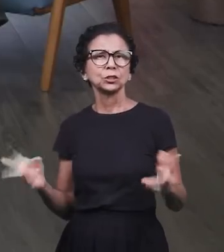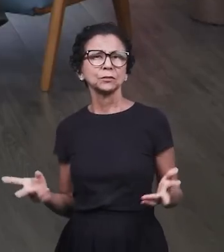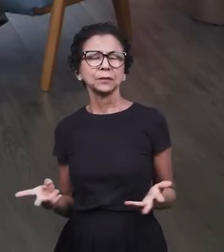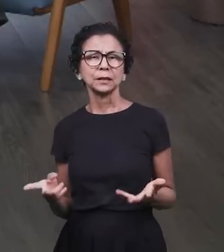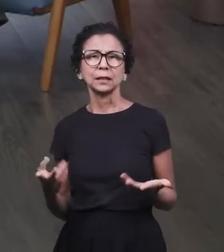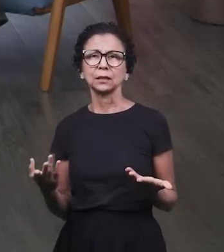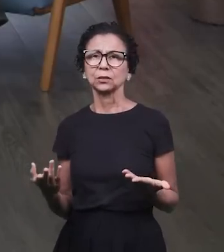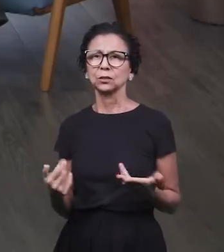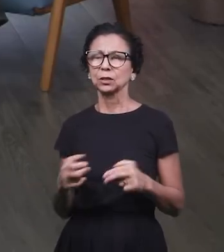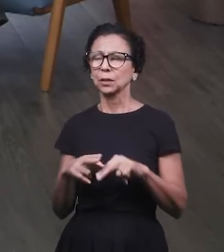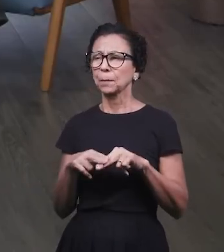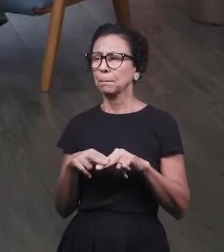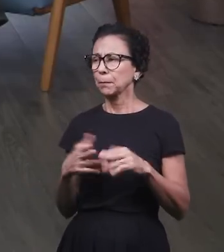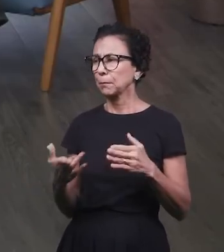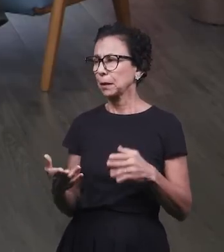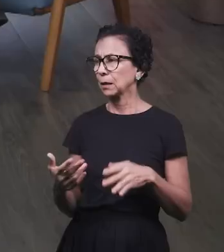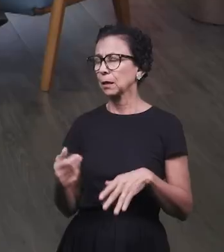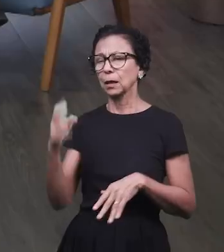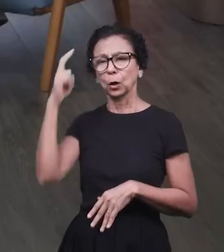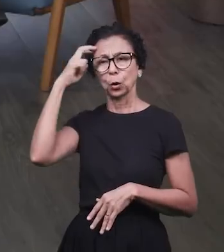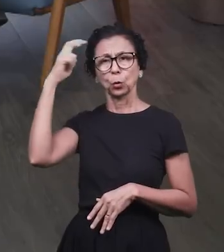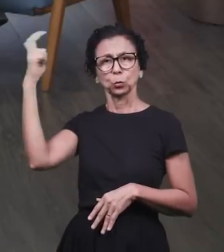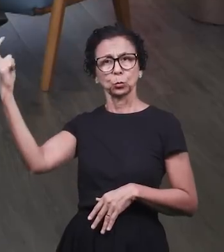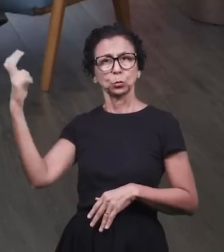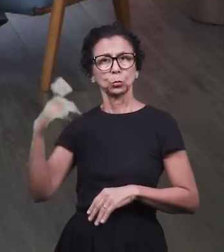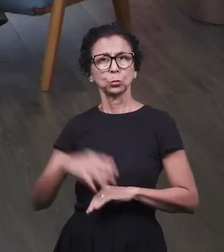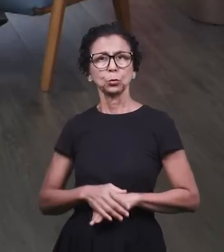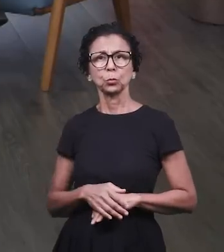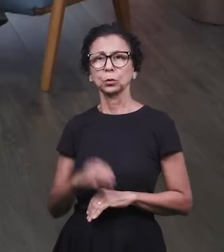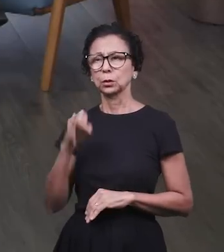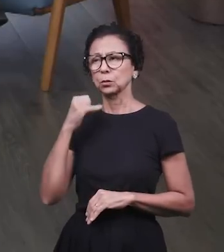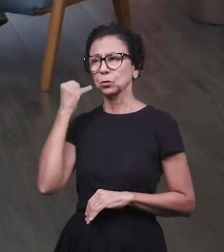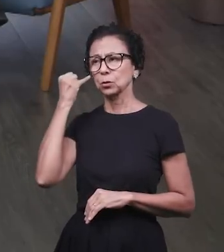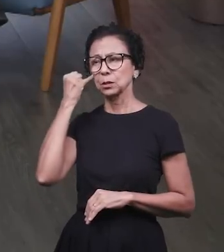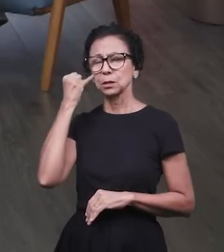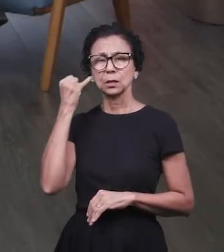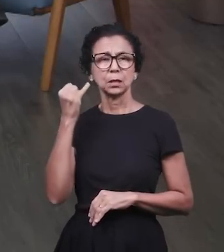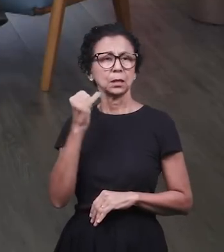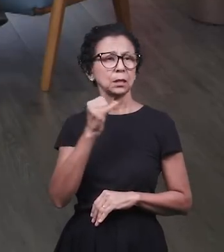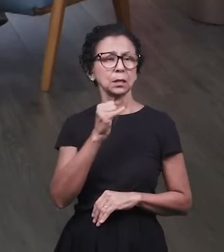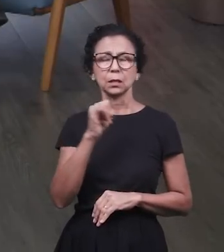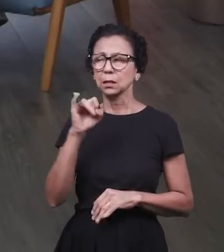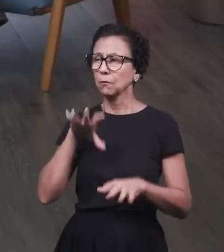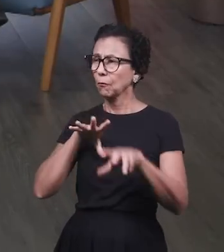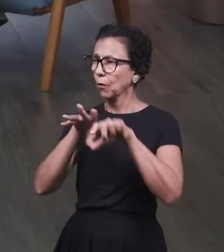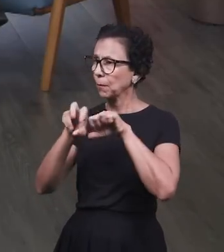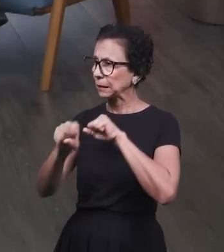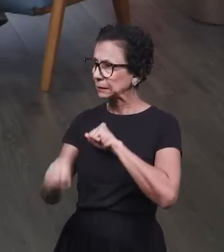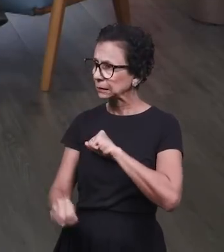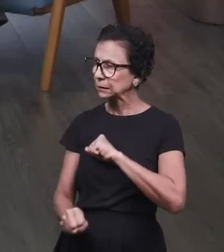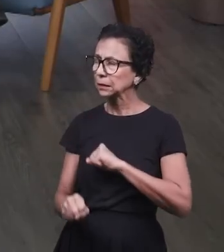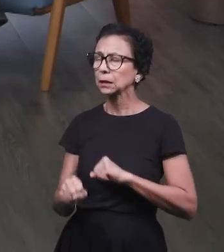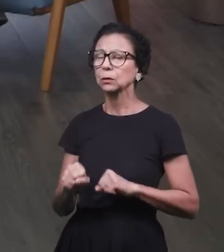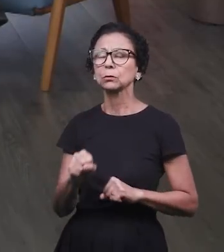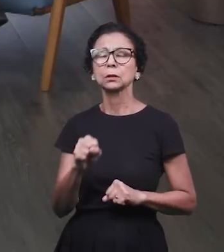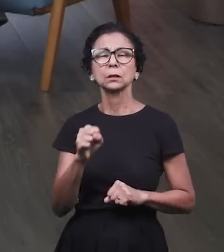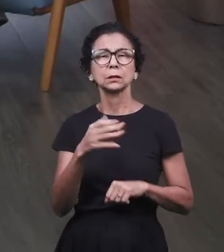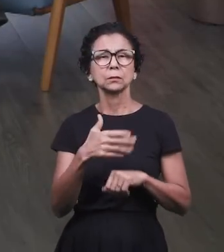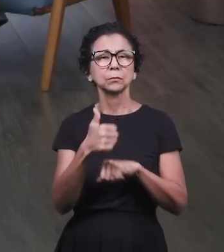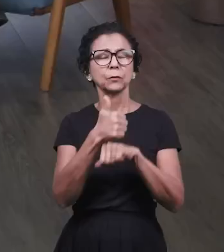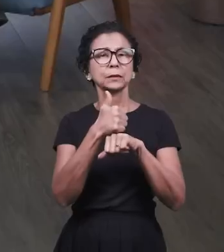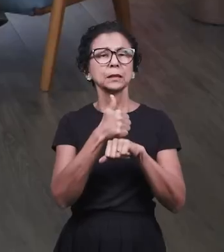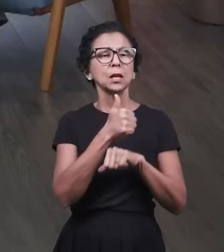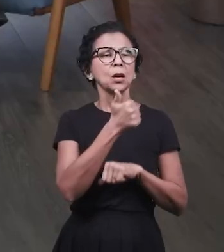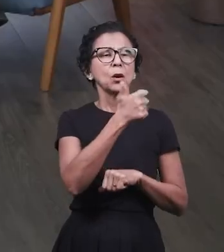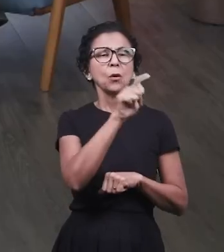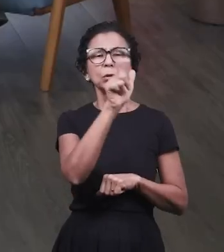você, Josias, tem a sua formação, eu tenho a minha, cada um tem a sua. Um trabalha com uma coisa, com construção,